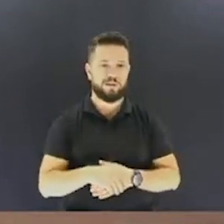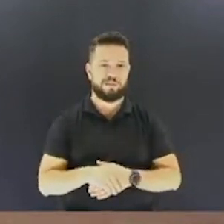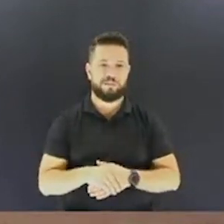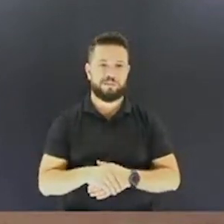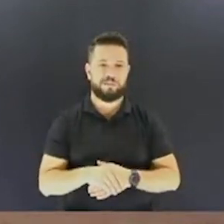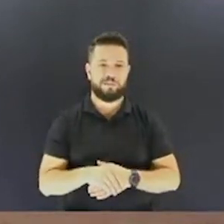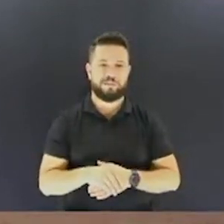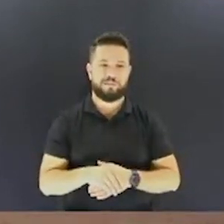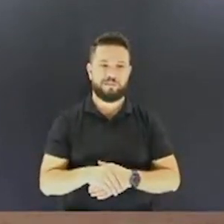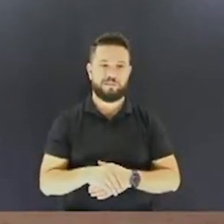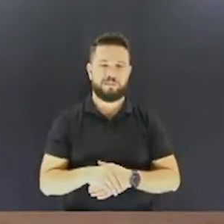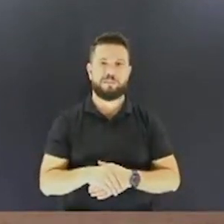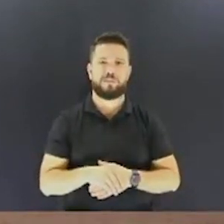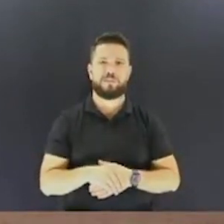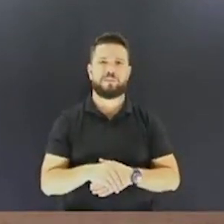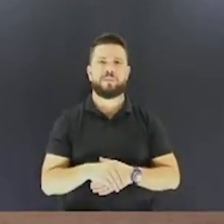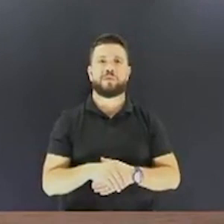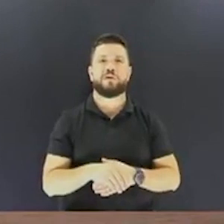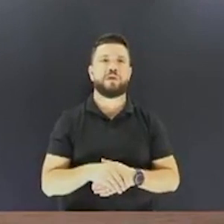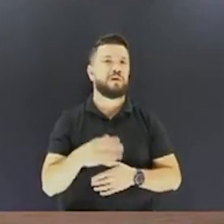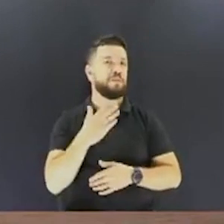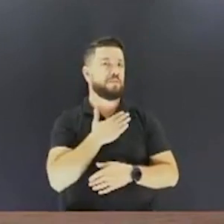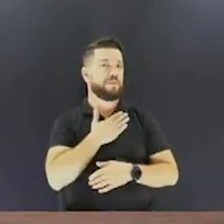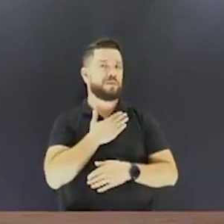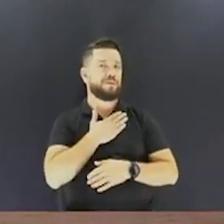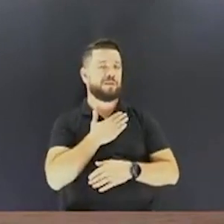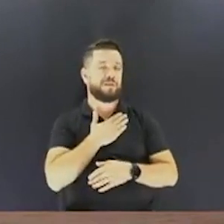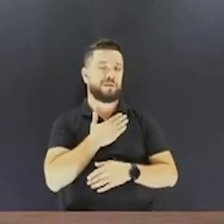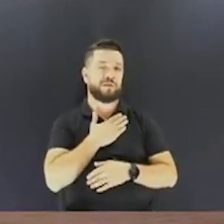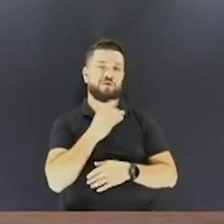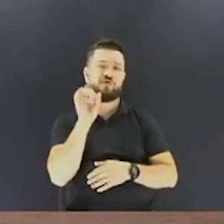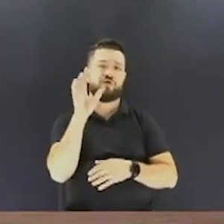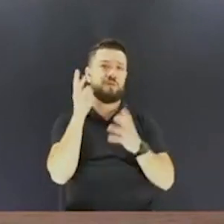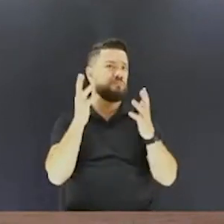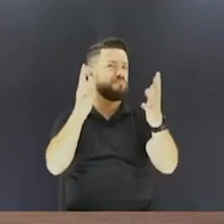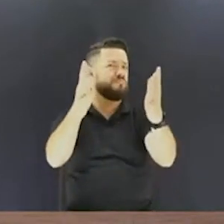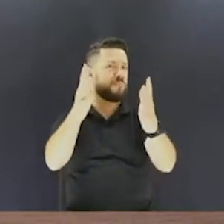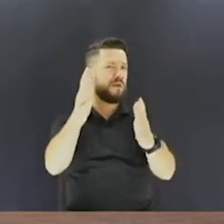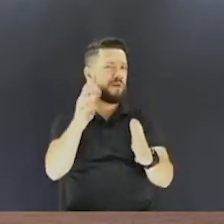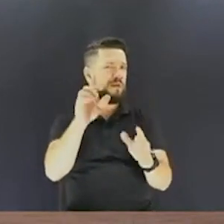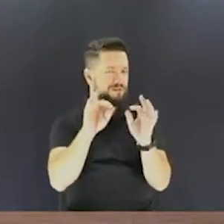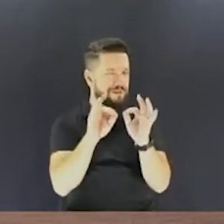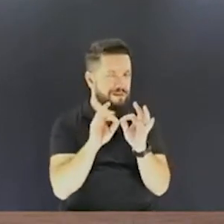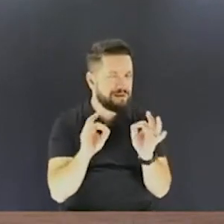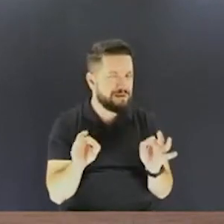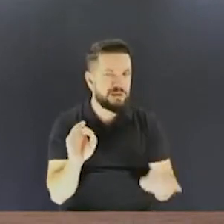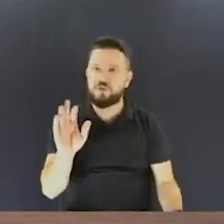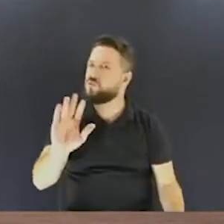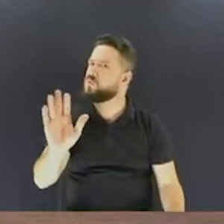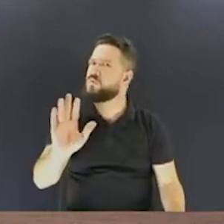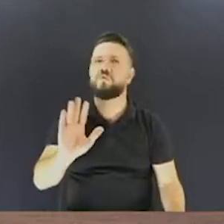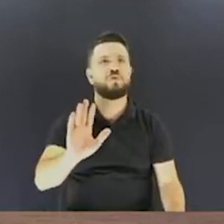palavra que me libera. O intuito aqui é lhe parabenizar. Não é pouca coisa, não, vereador. É algo